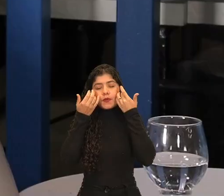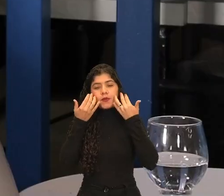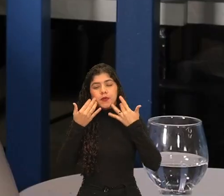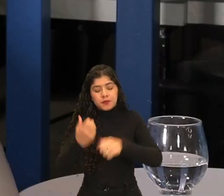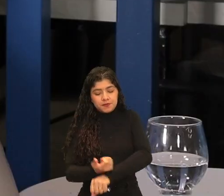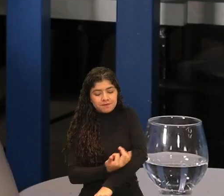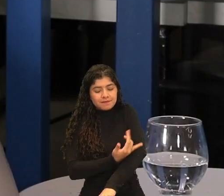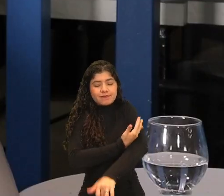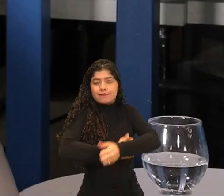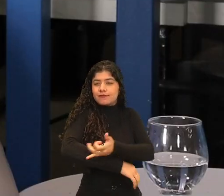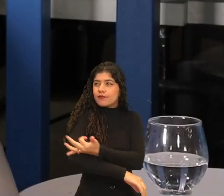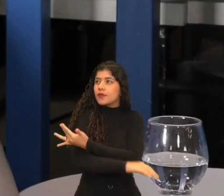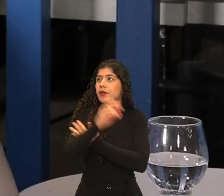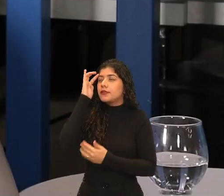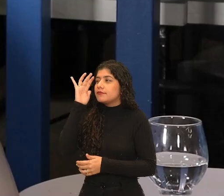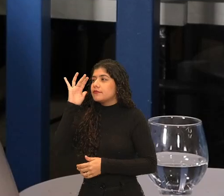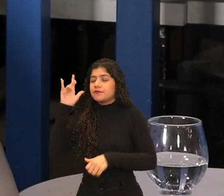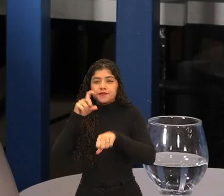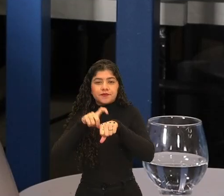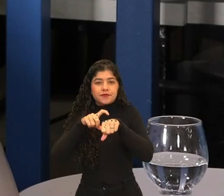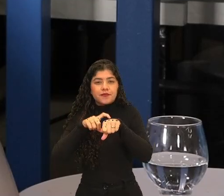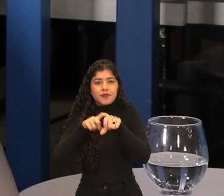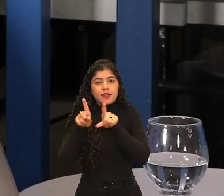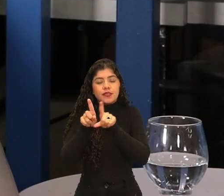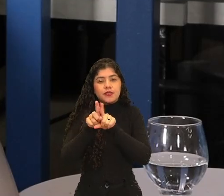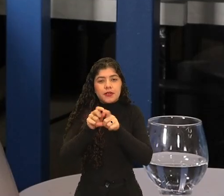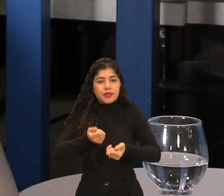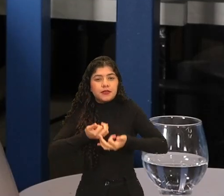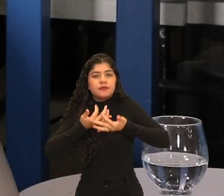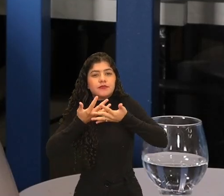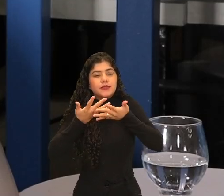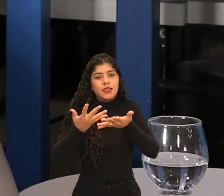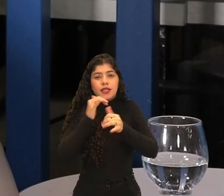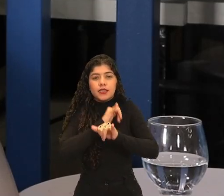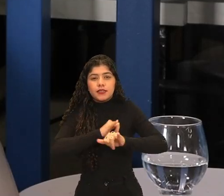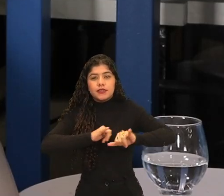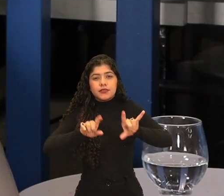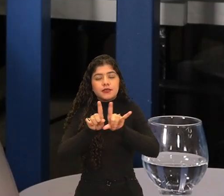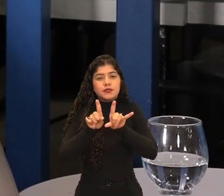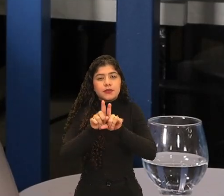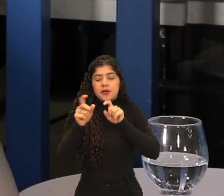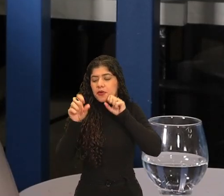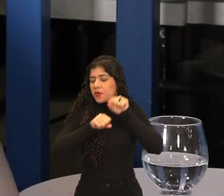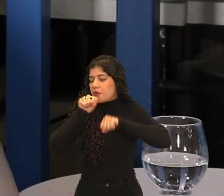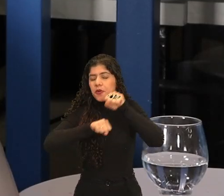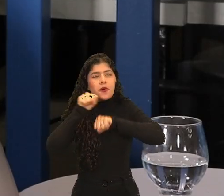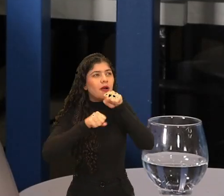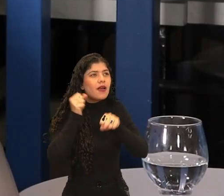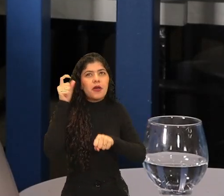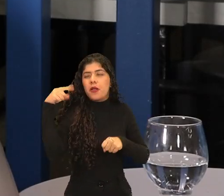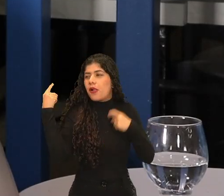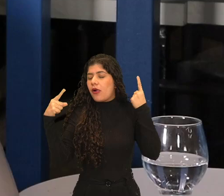E eu sonhava com aquilo, eu disse, meu filho vai falar, eu acredito que meu filho vai falar. E ainda diziam que eu corria feito louca, né? Não, tu